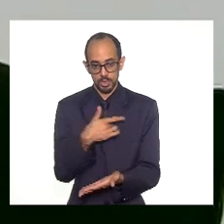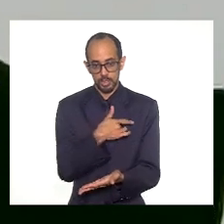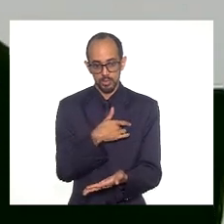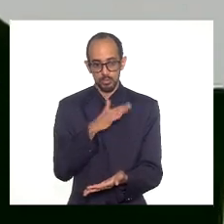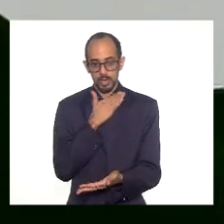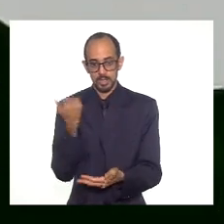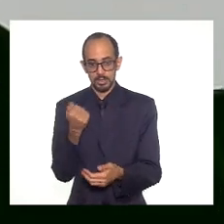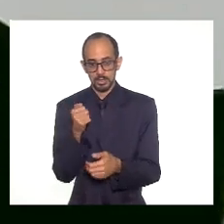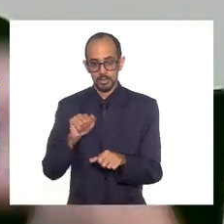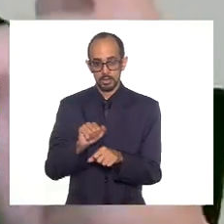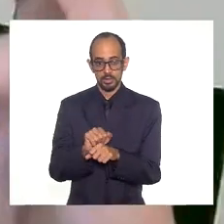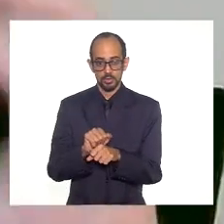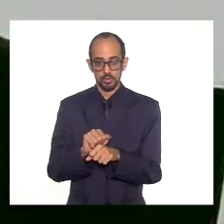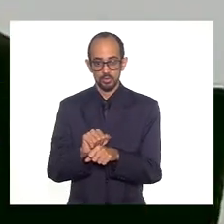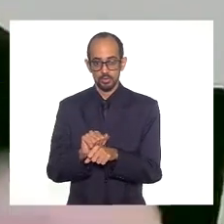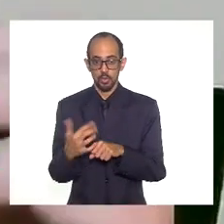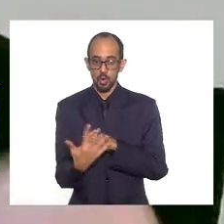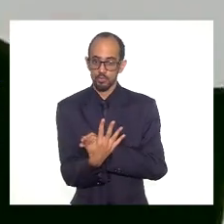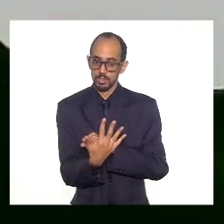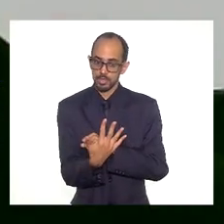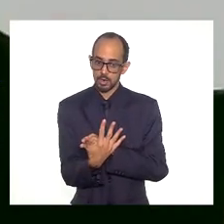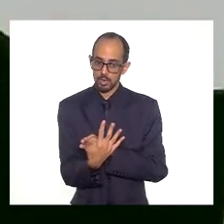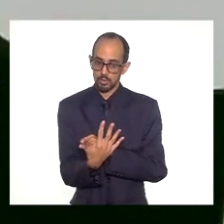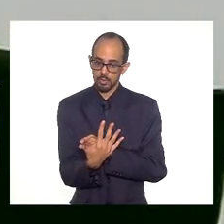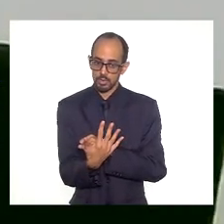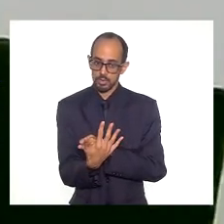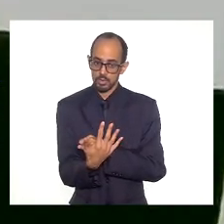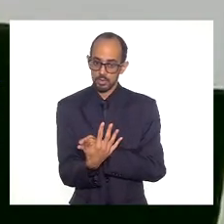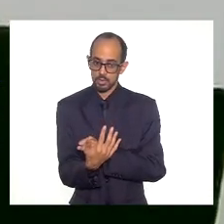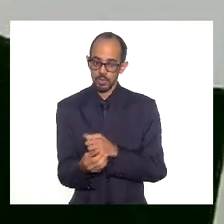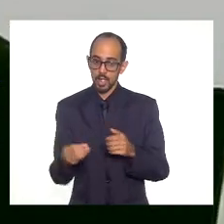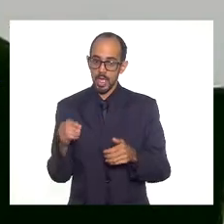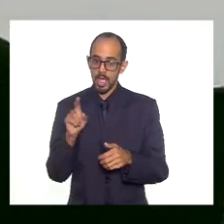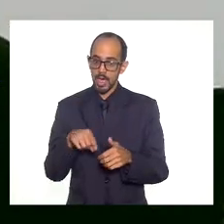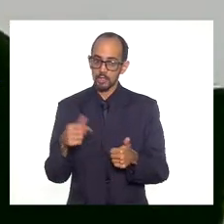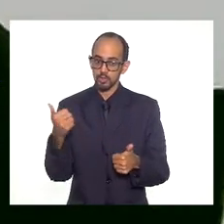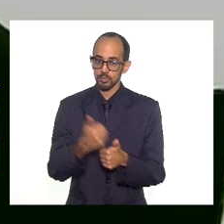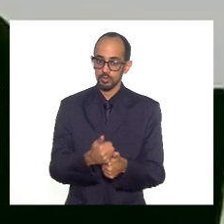à pandemia do Covid, como diz, não substituído, um parágrafo